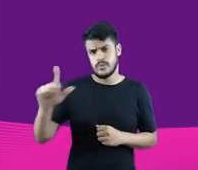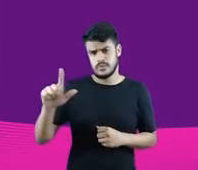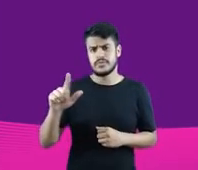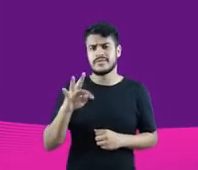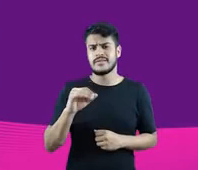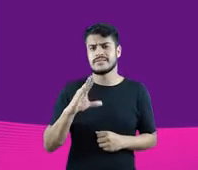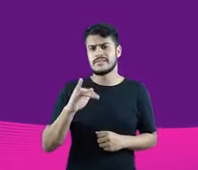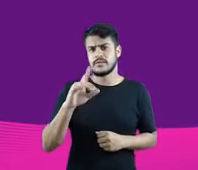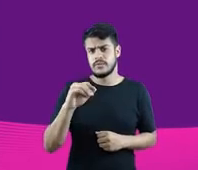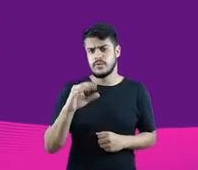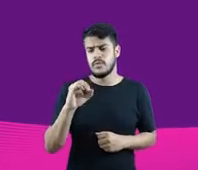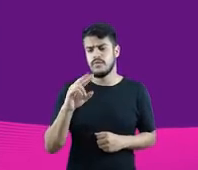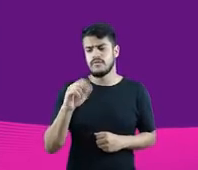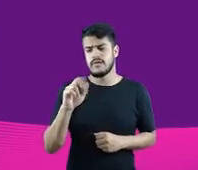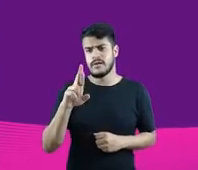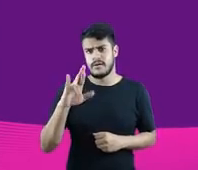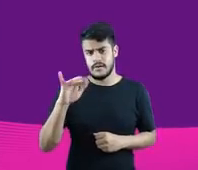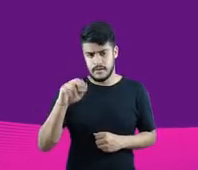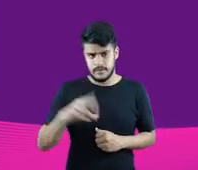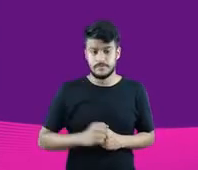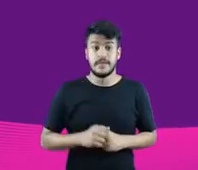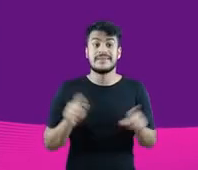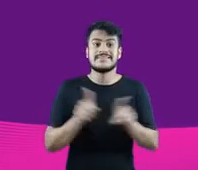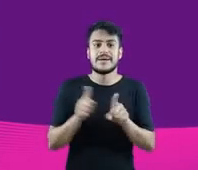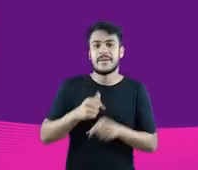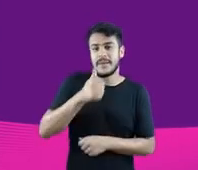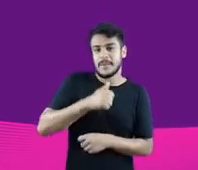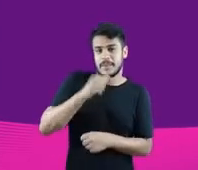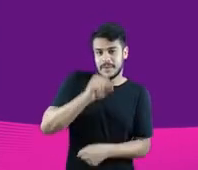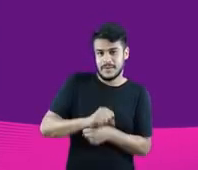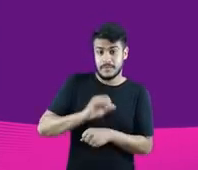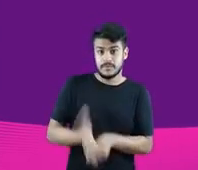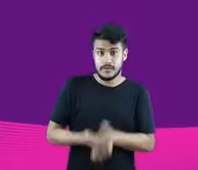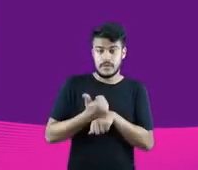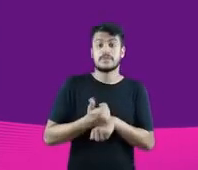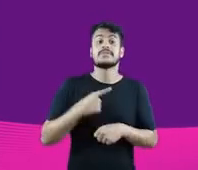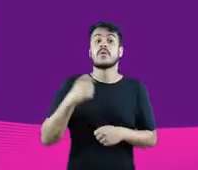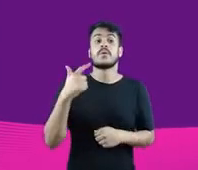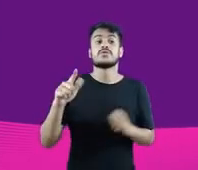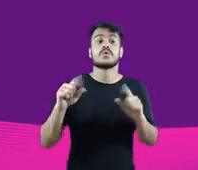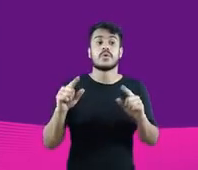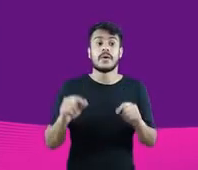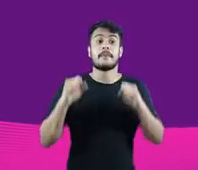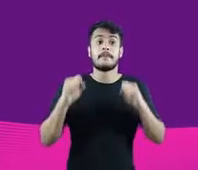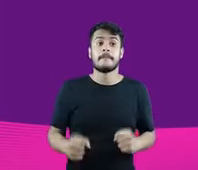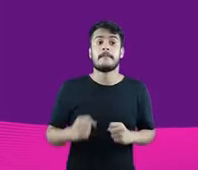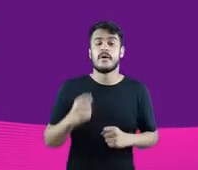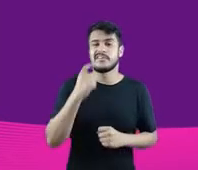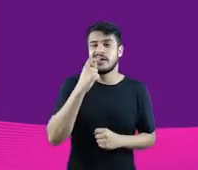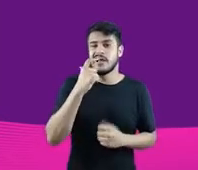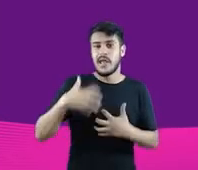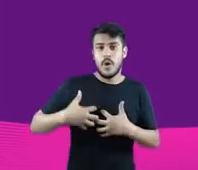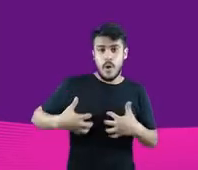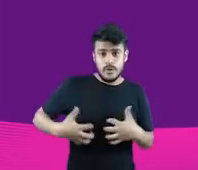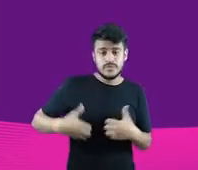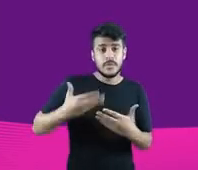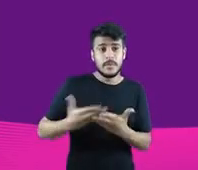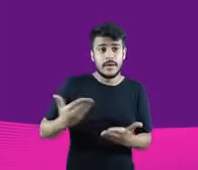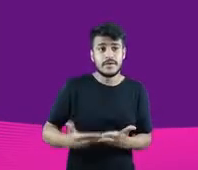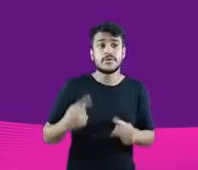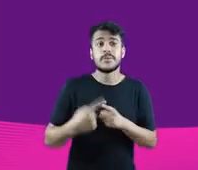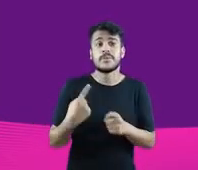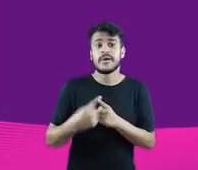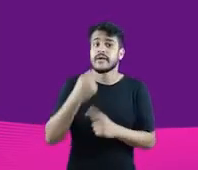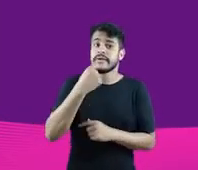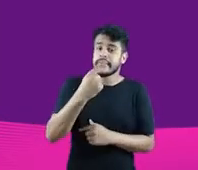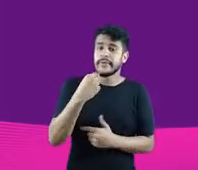da menopausa precoce também da quimioterapia é a perda óssea decorrente de quimio, de corticoide, de hormonioterapia, dessa